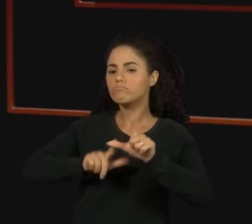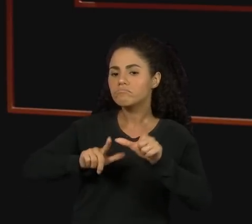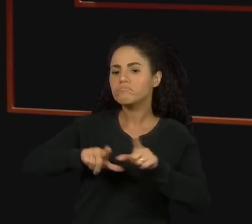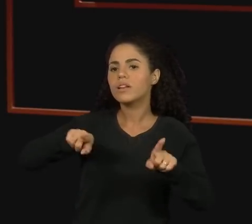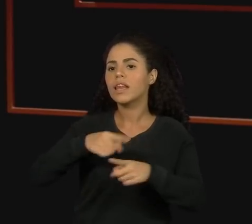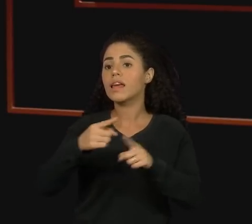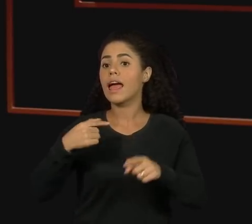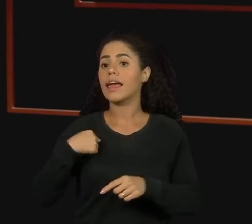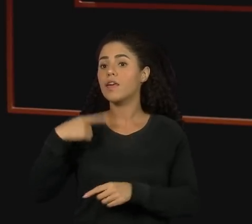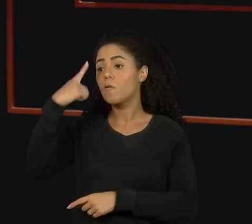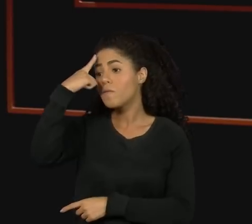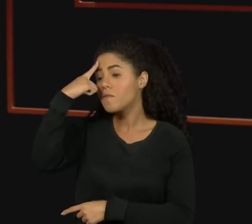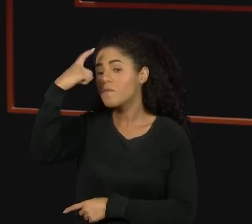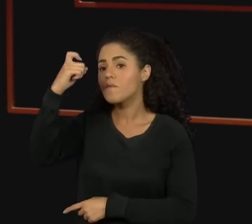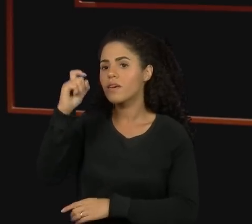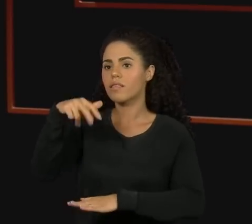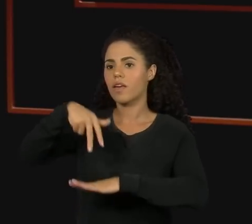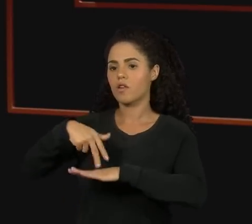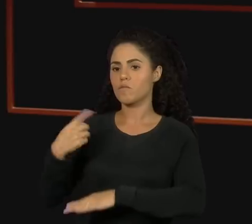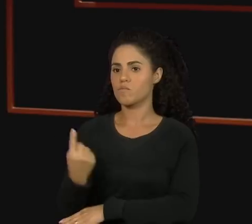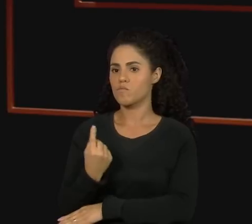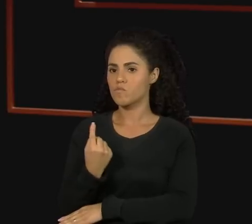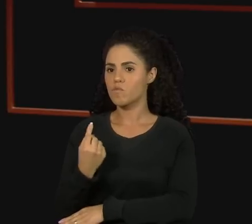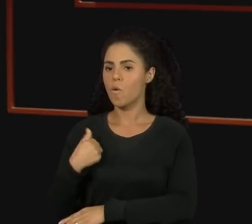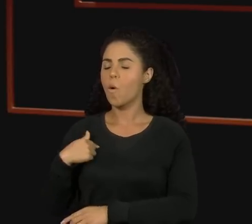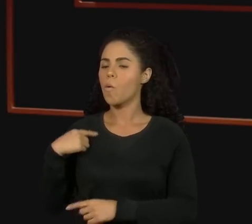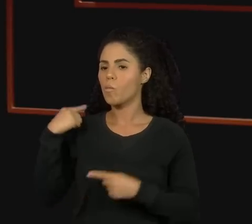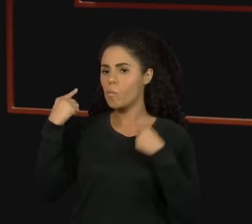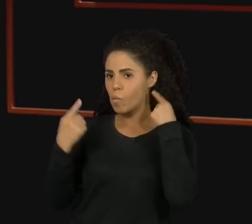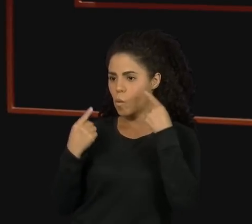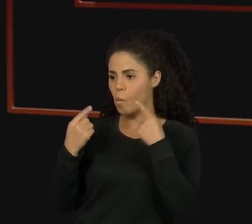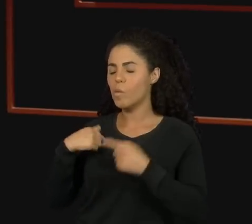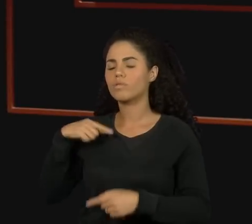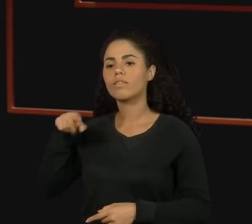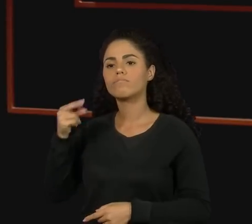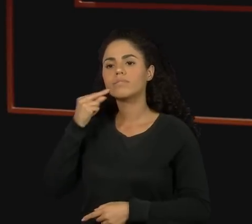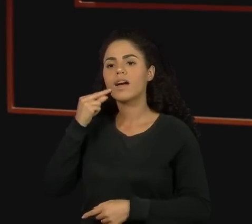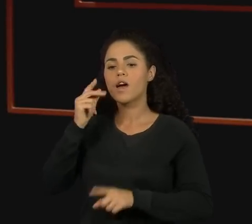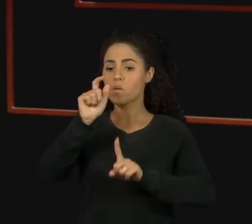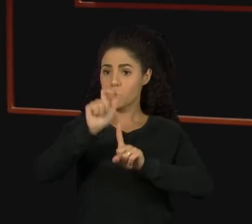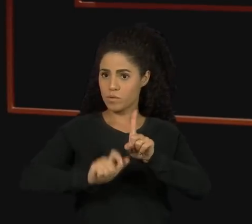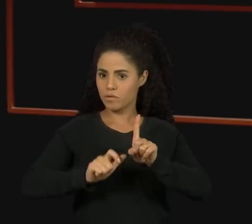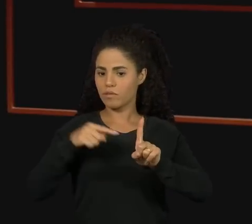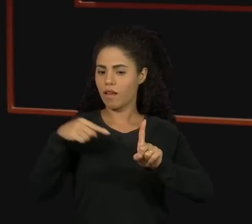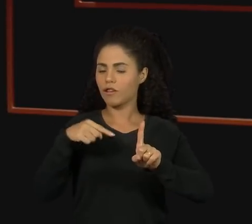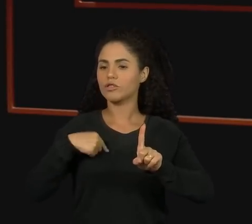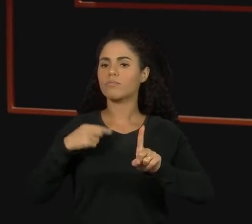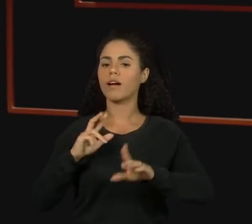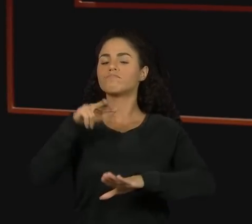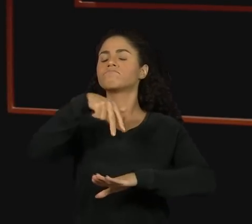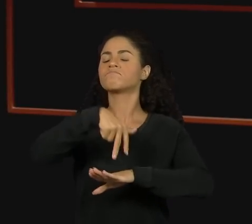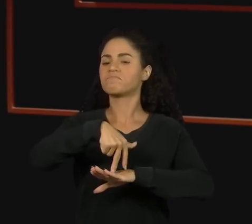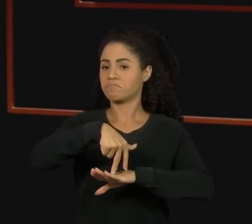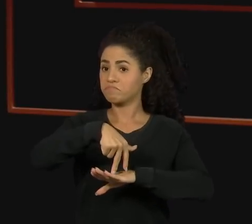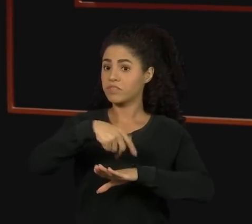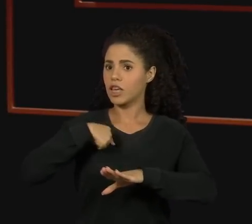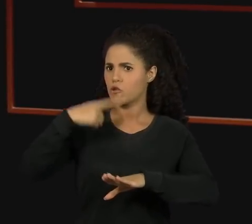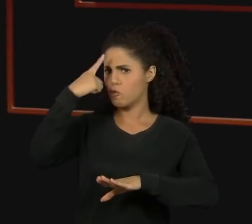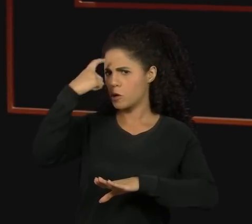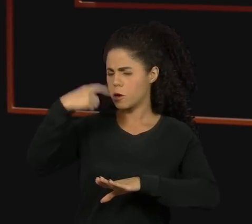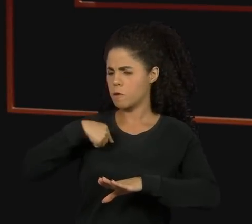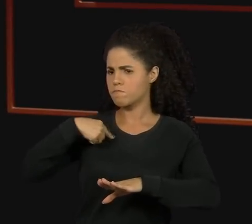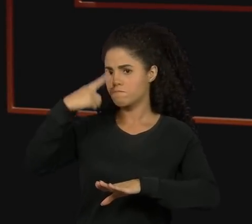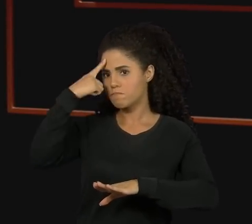um monólogo chamado Loucuras de Drummond com M só, que era um personagem específico, o Carlos, que vivia no porão